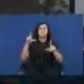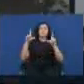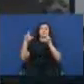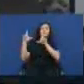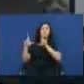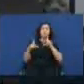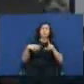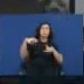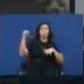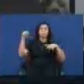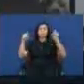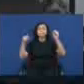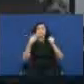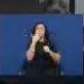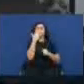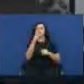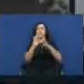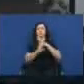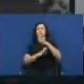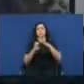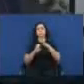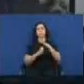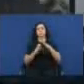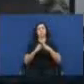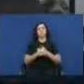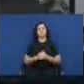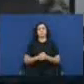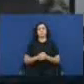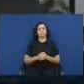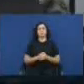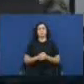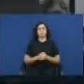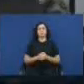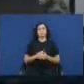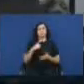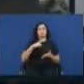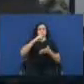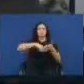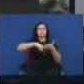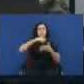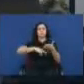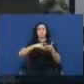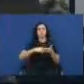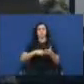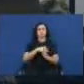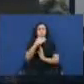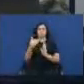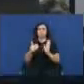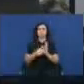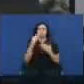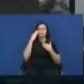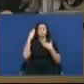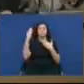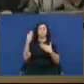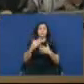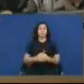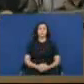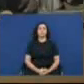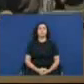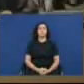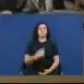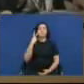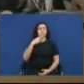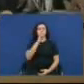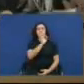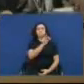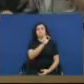de lâmpadas queimadas em frente à empresa concessionária elétrica. Tem anexo no documento na via original. Obrigado. O